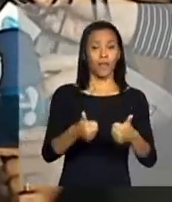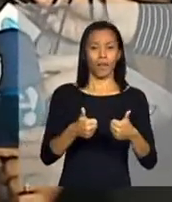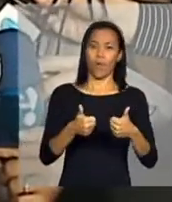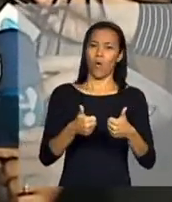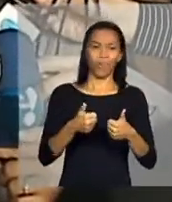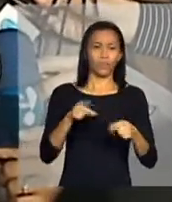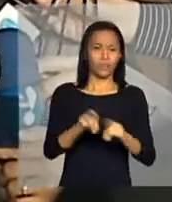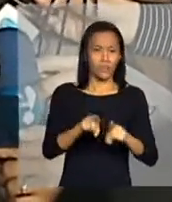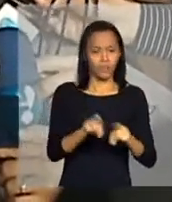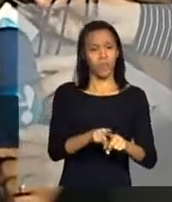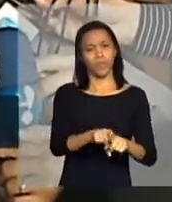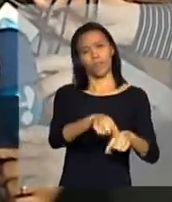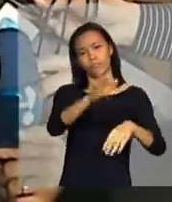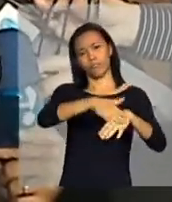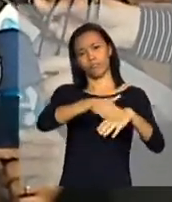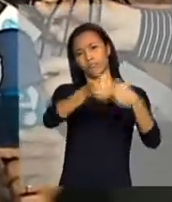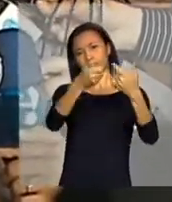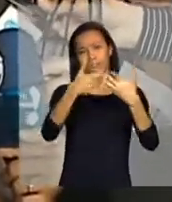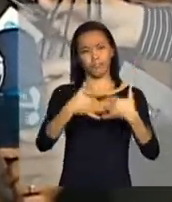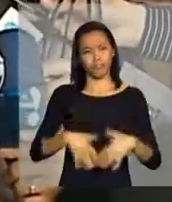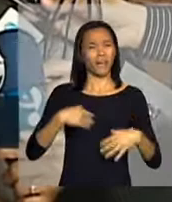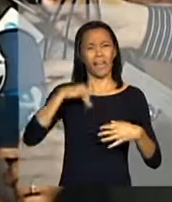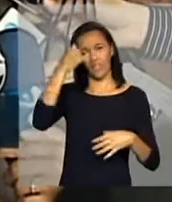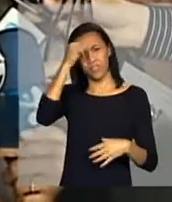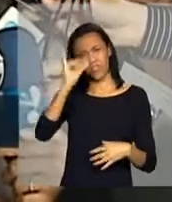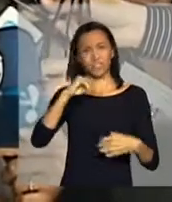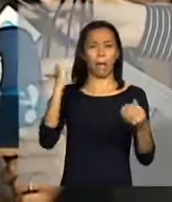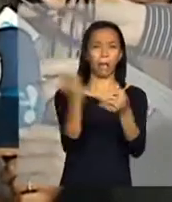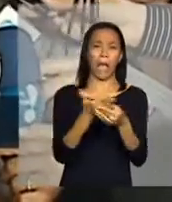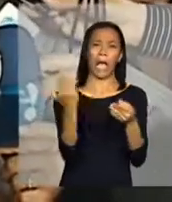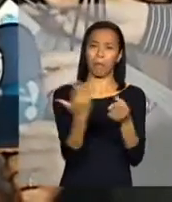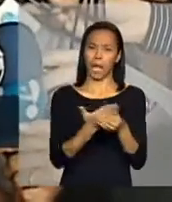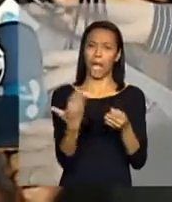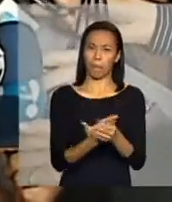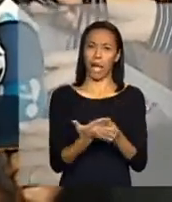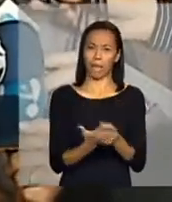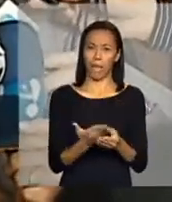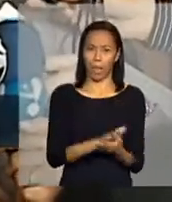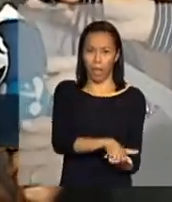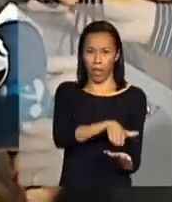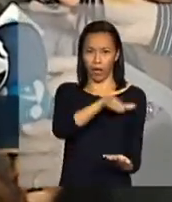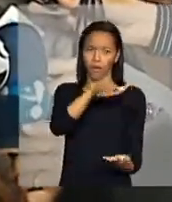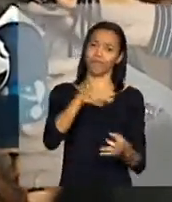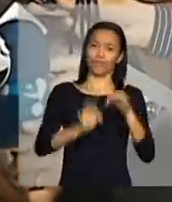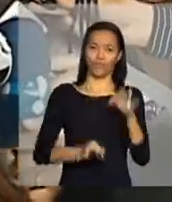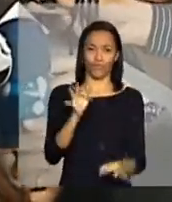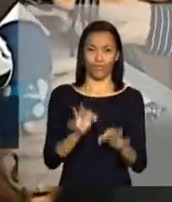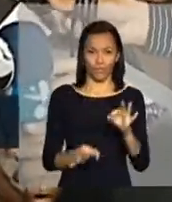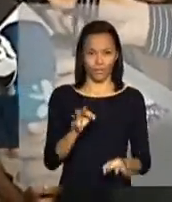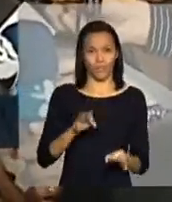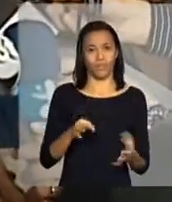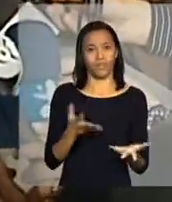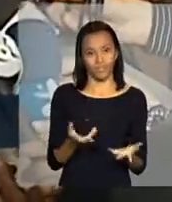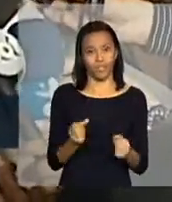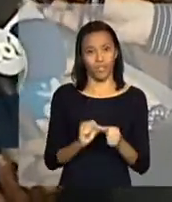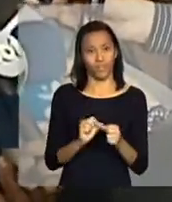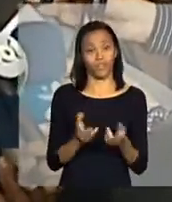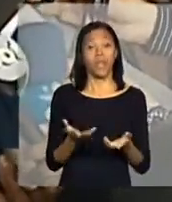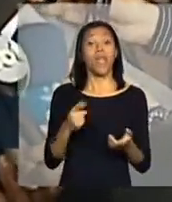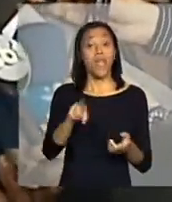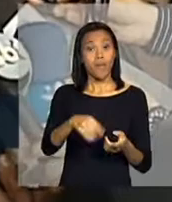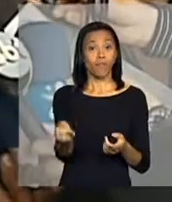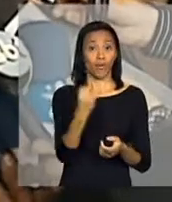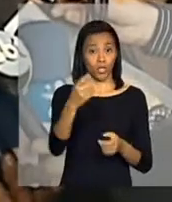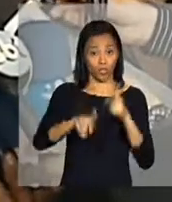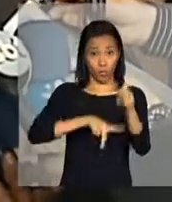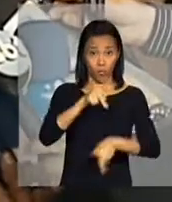ampla defesa, para que nós não tenhamos tantas impugnações judiciais e a perpetuação de conflitos da forma que está sendo feito. É muito importante para os povos